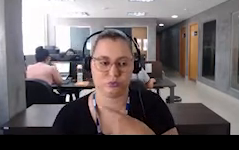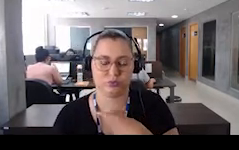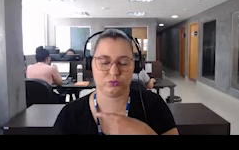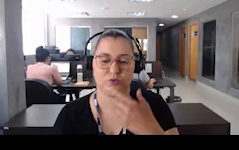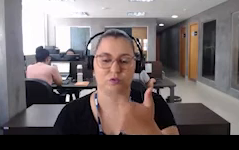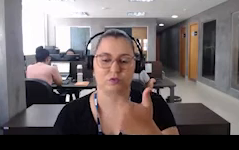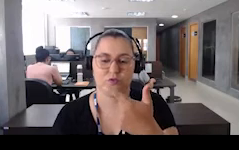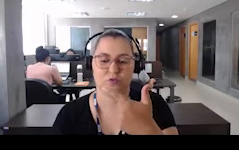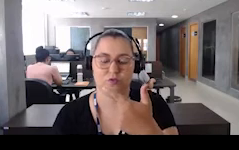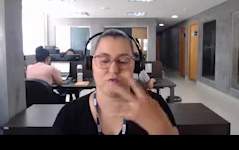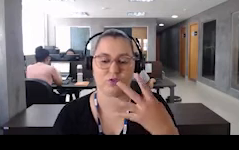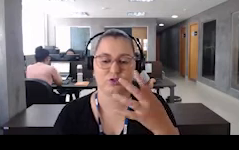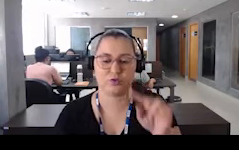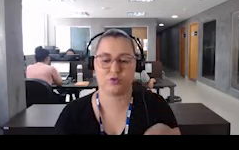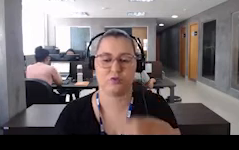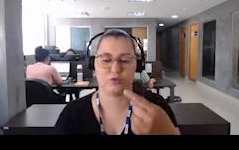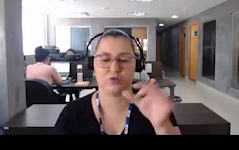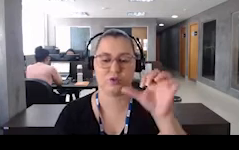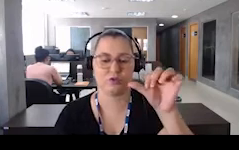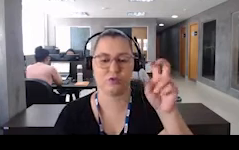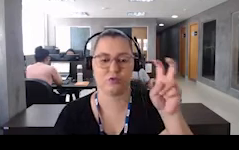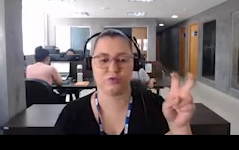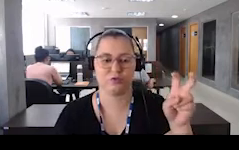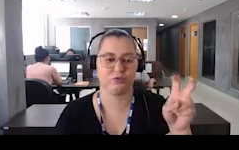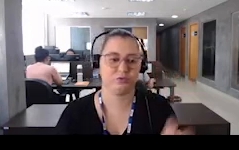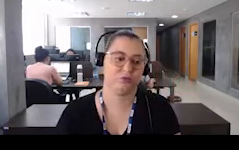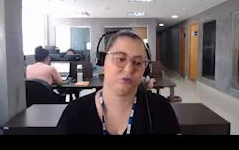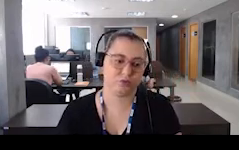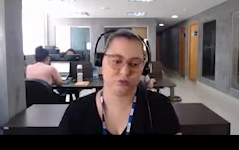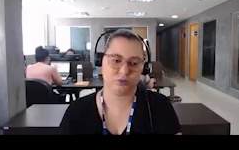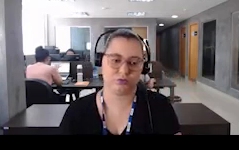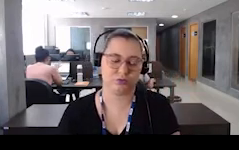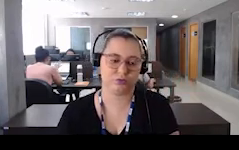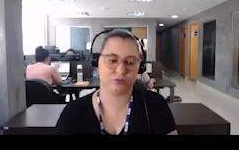24,94. Vou arredondar para 24,95. Né? Então, aqui, ó, R total é